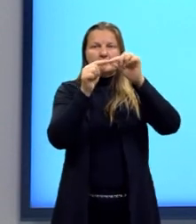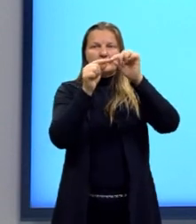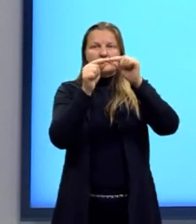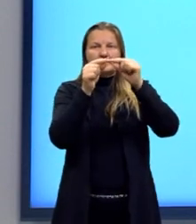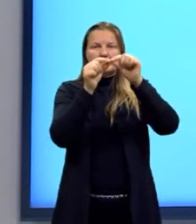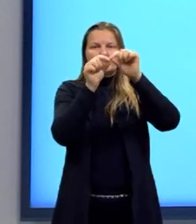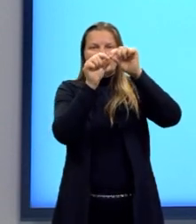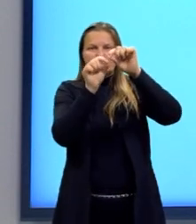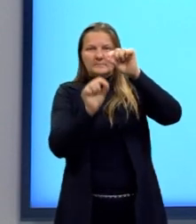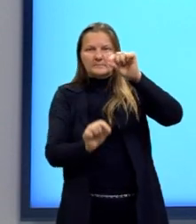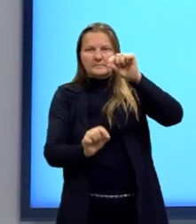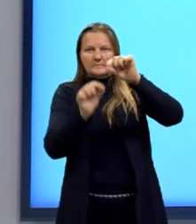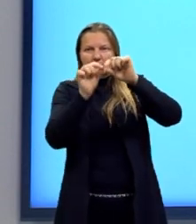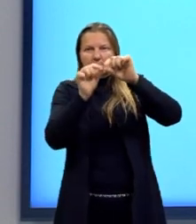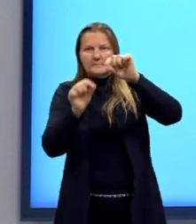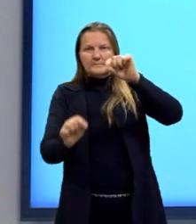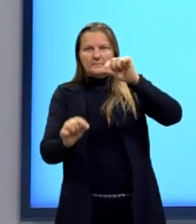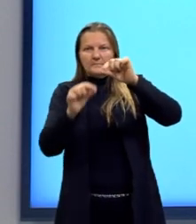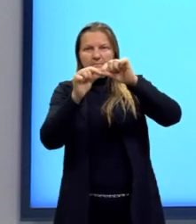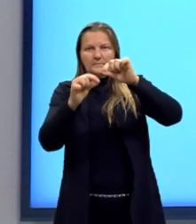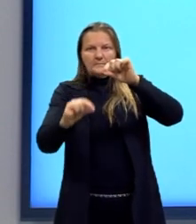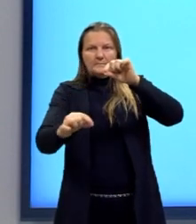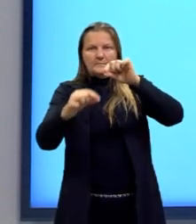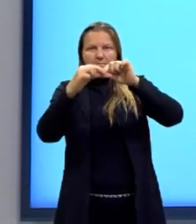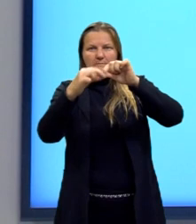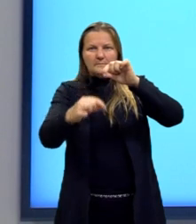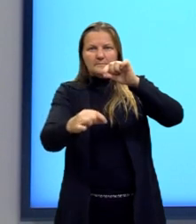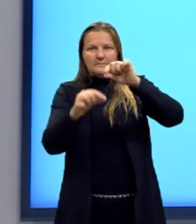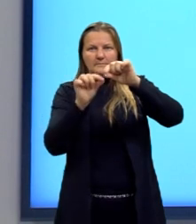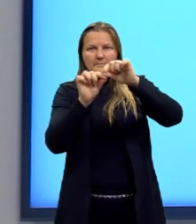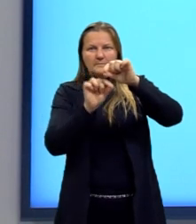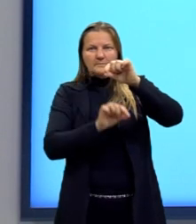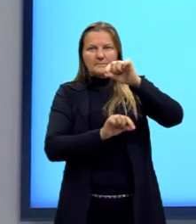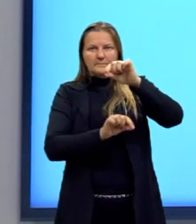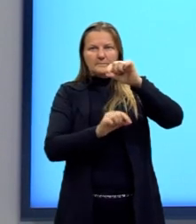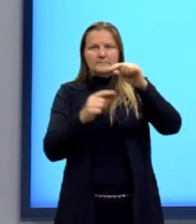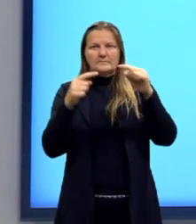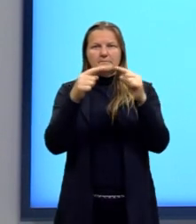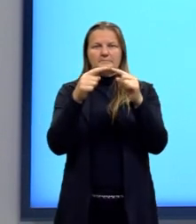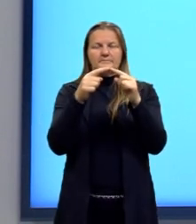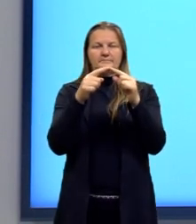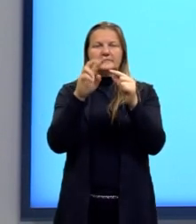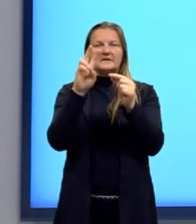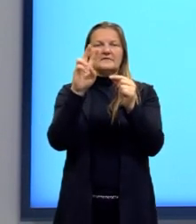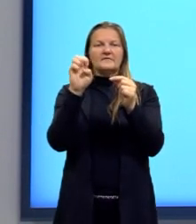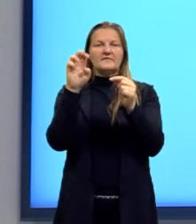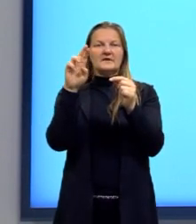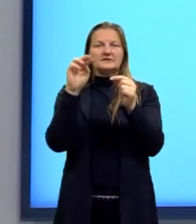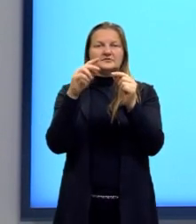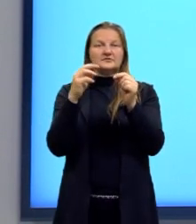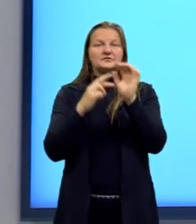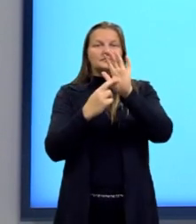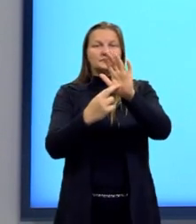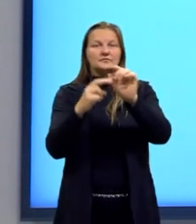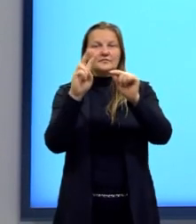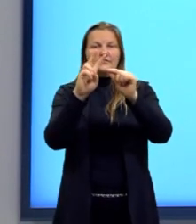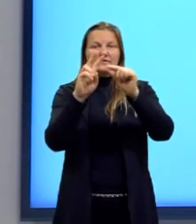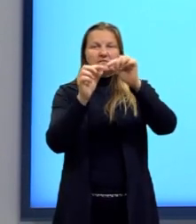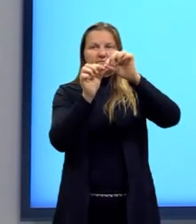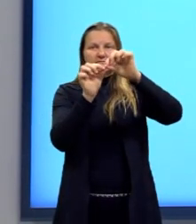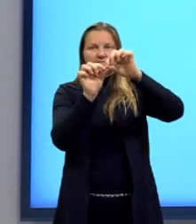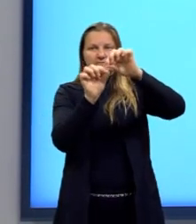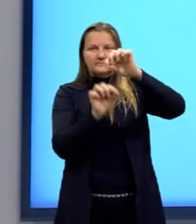até as extremidades da circunferência então Aqui nós temos o nosso vértice representado por ver quando Nós ligamos